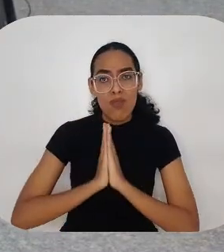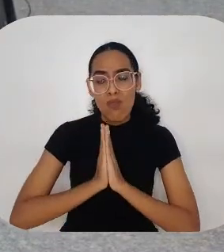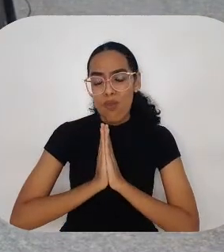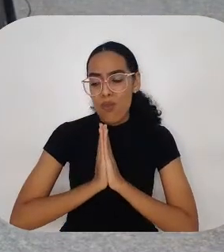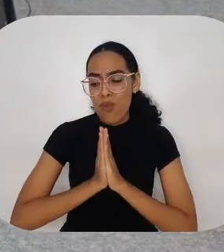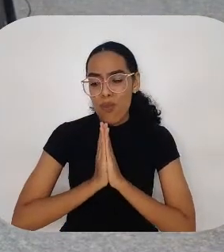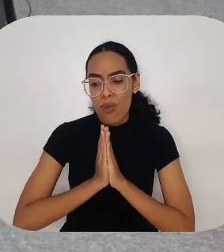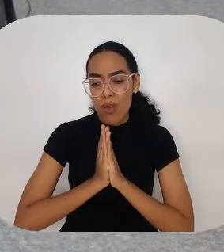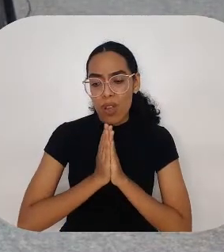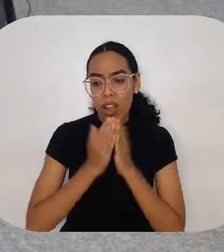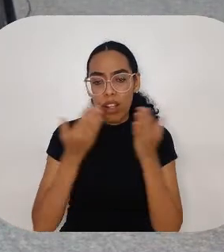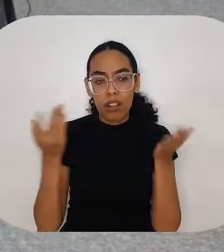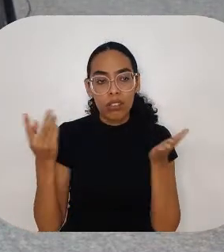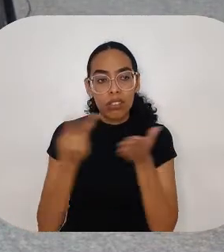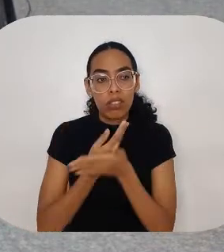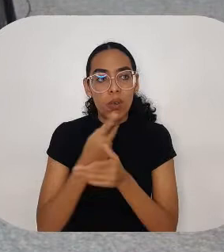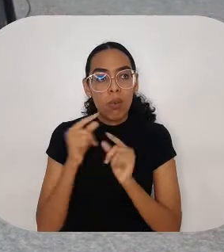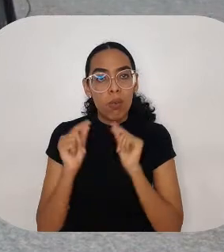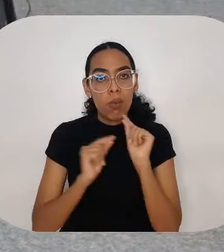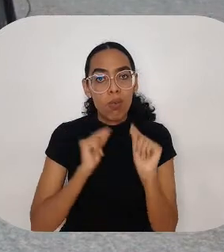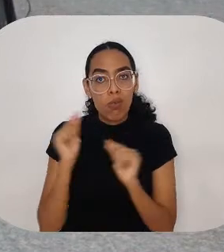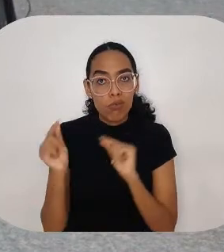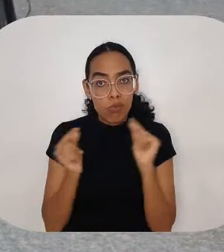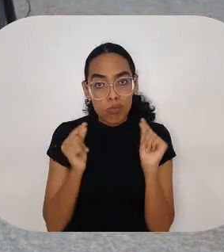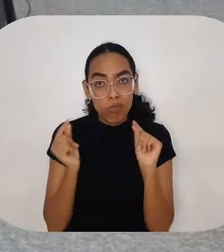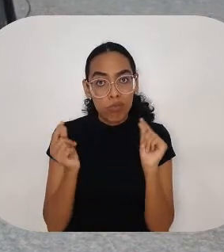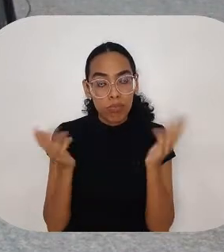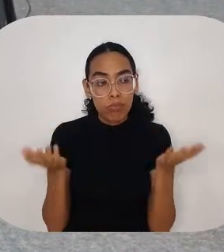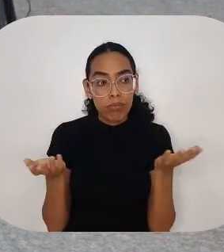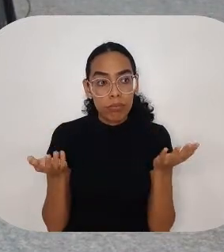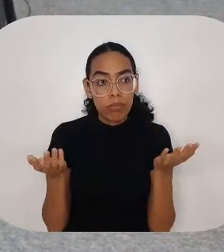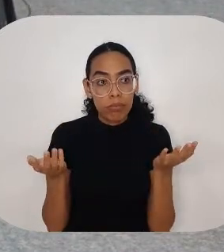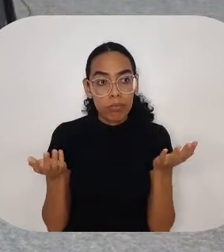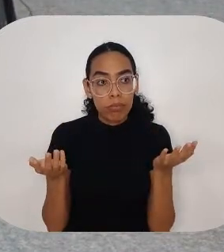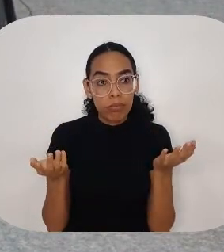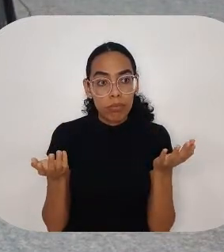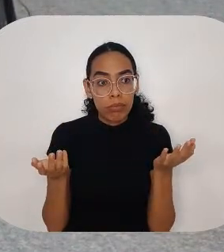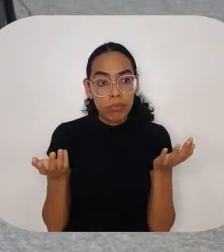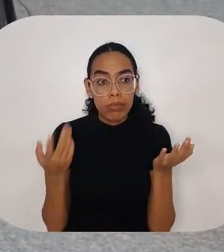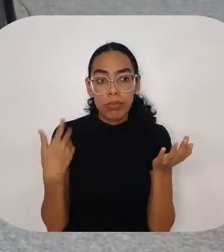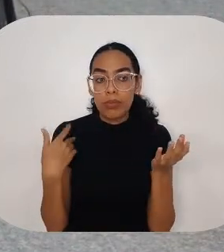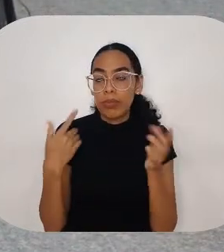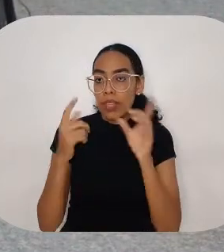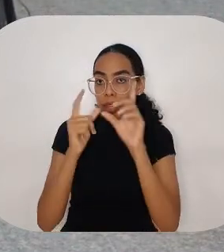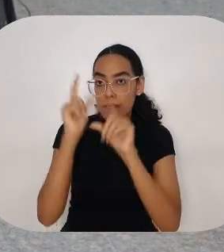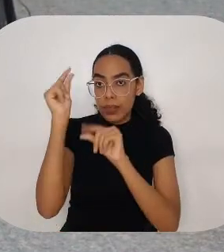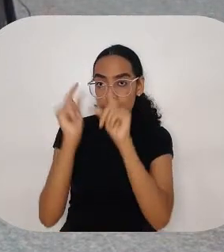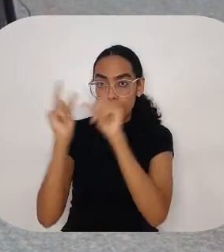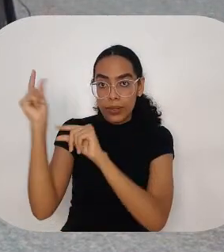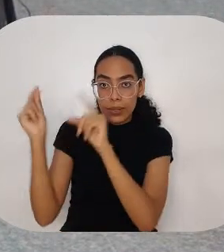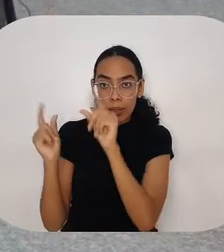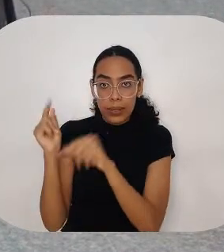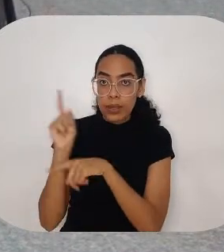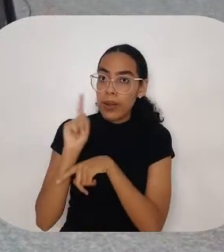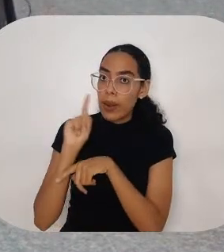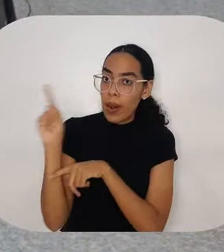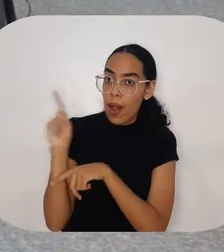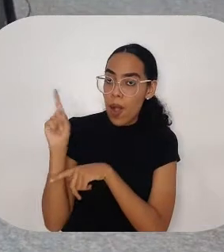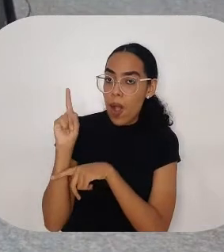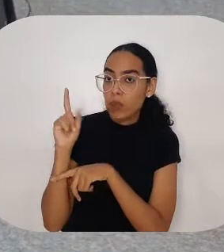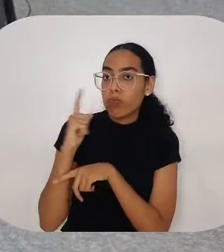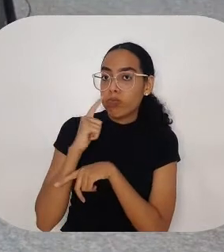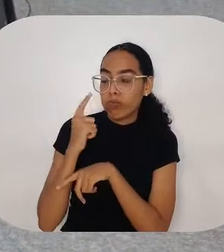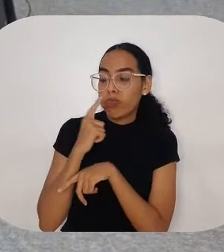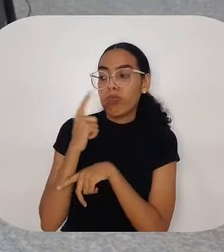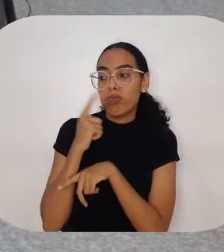no São João. O que aconteceu? Que adivinha o que que aconteceu? A estrela lá do céu